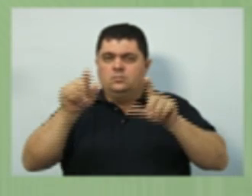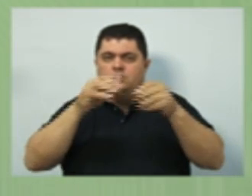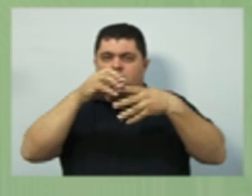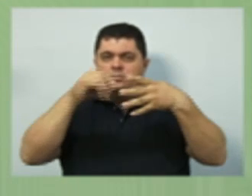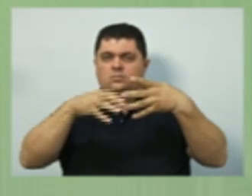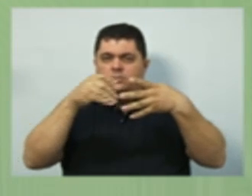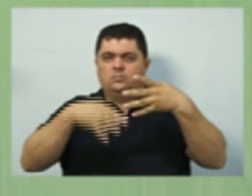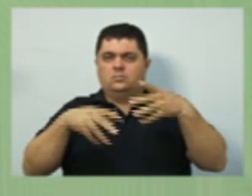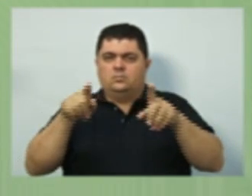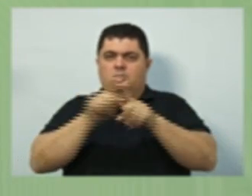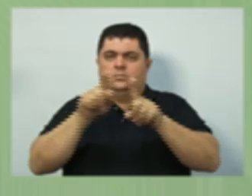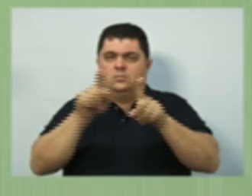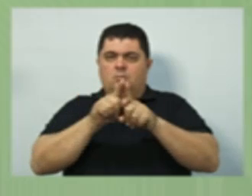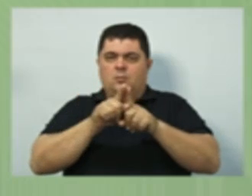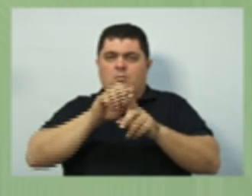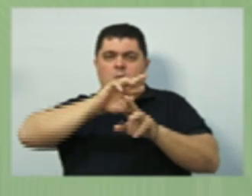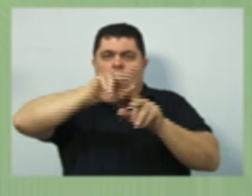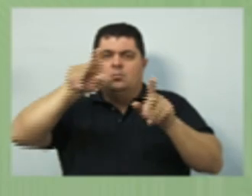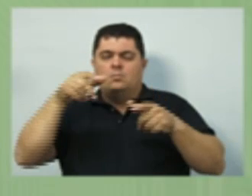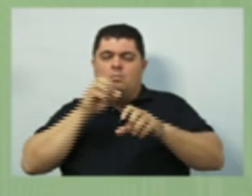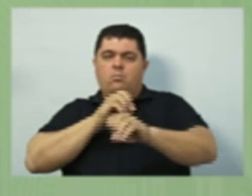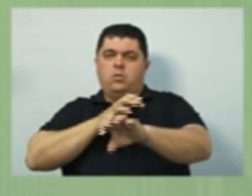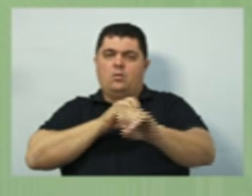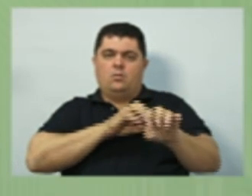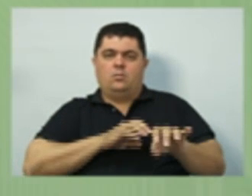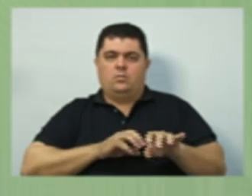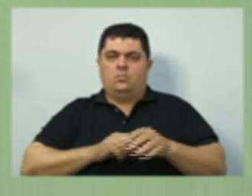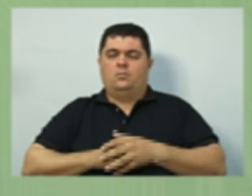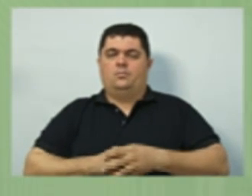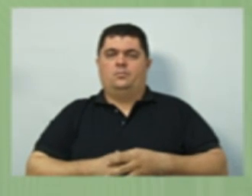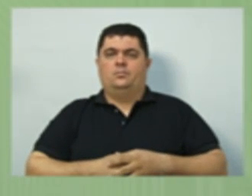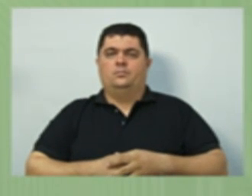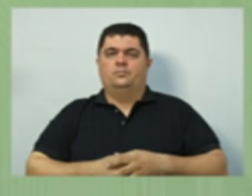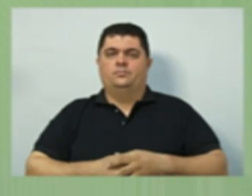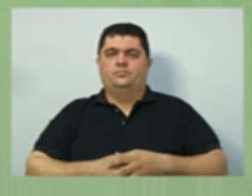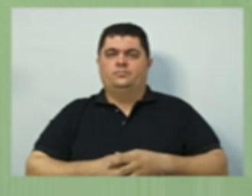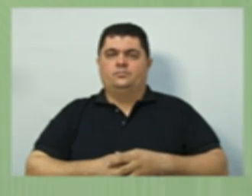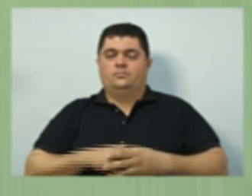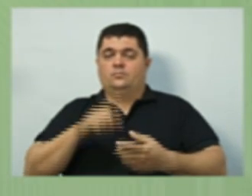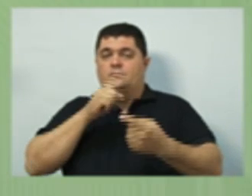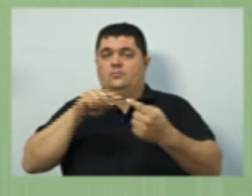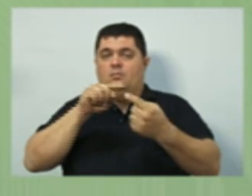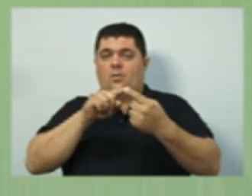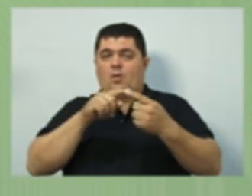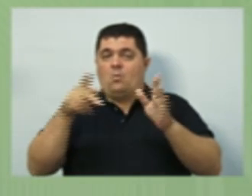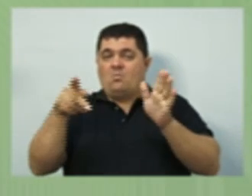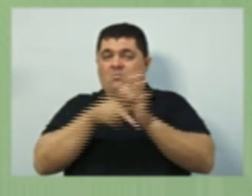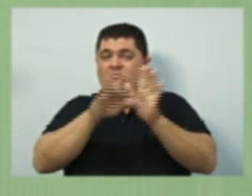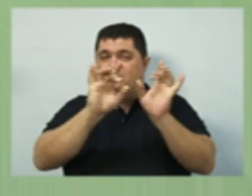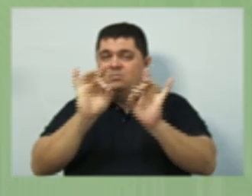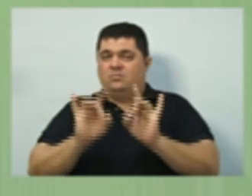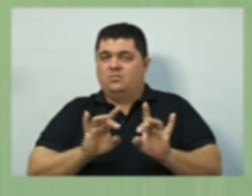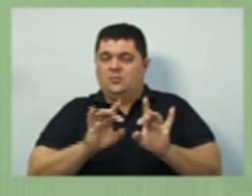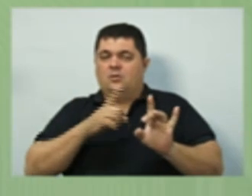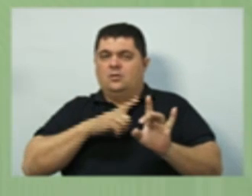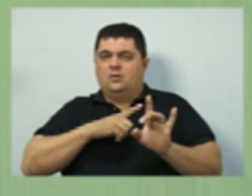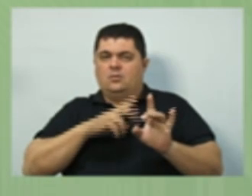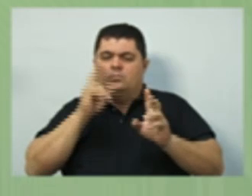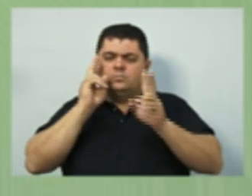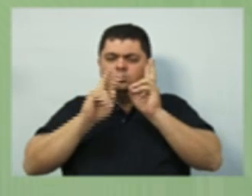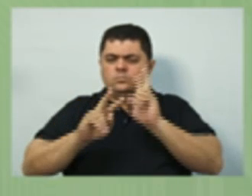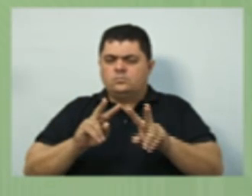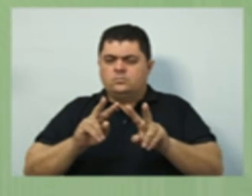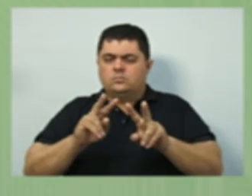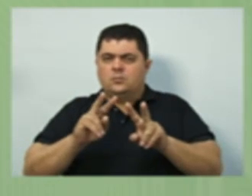características atuais e suas formas educativas. Como objetivo específico temos reconhecer